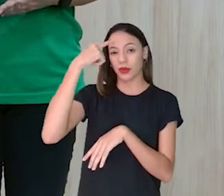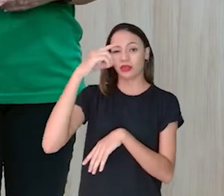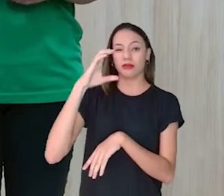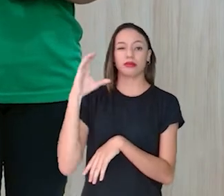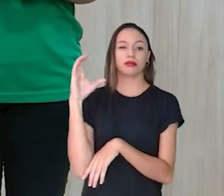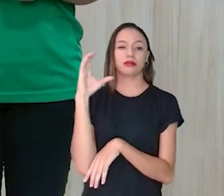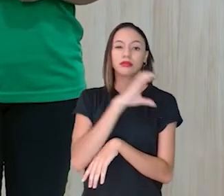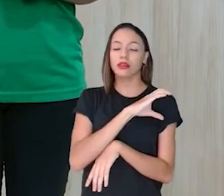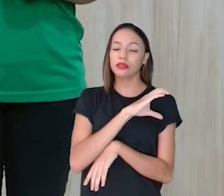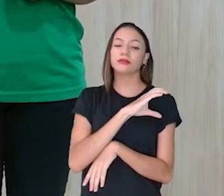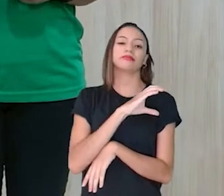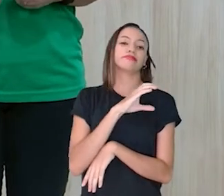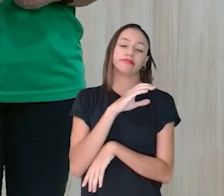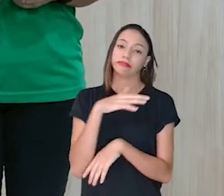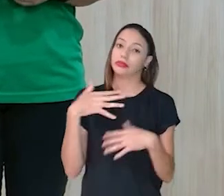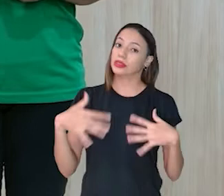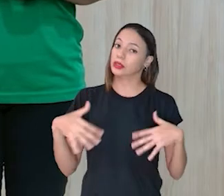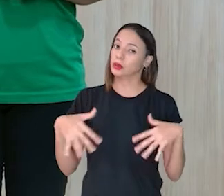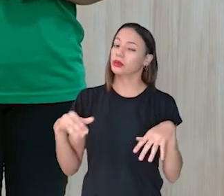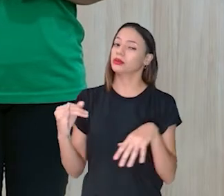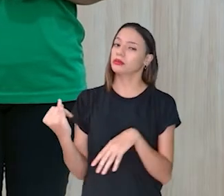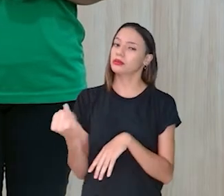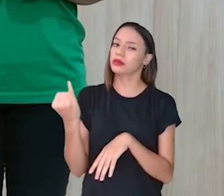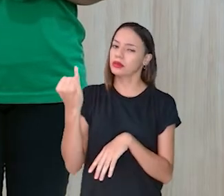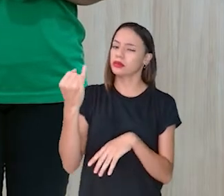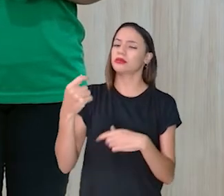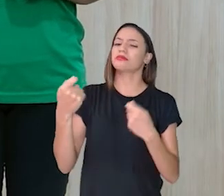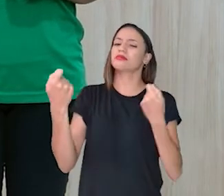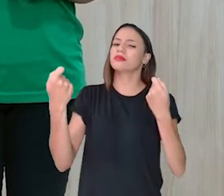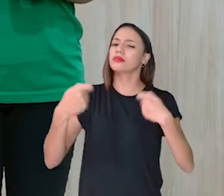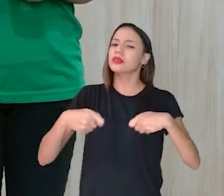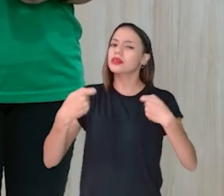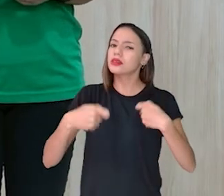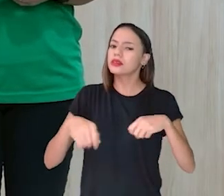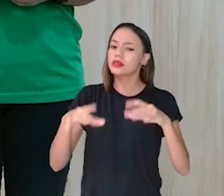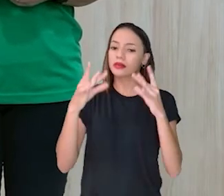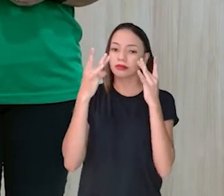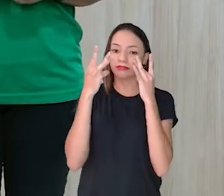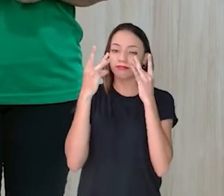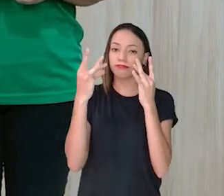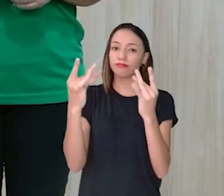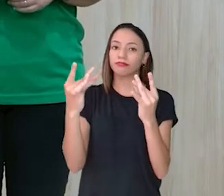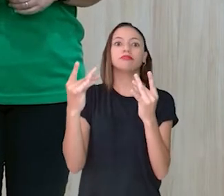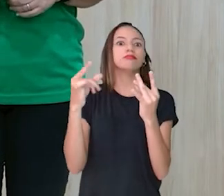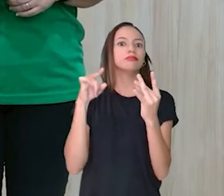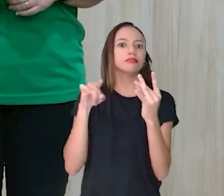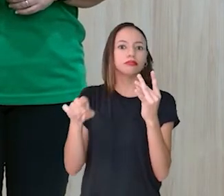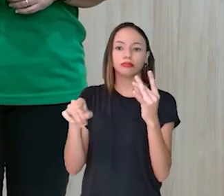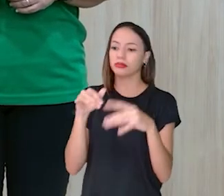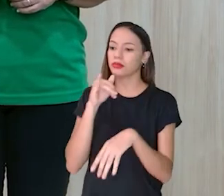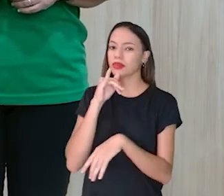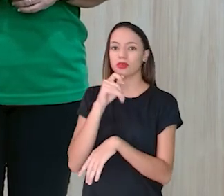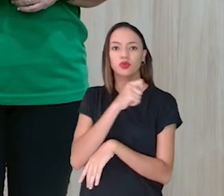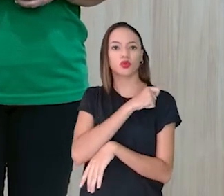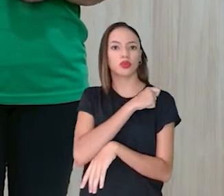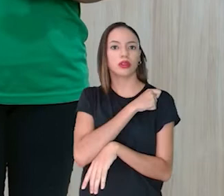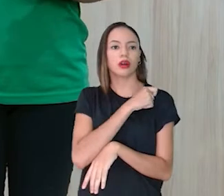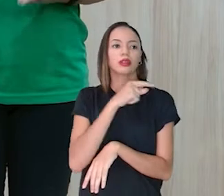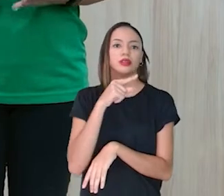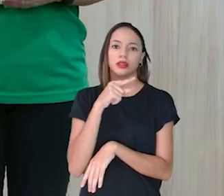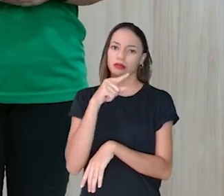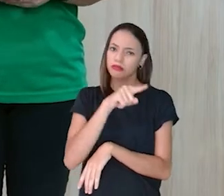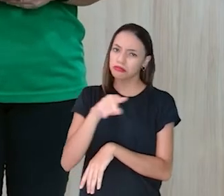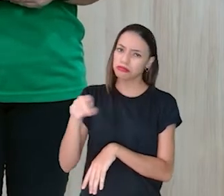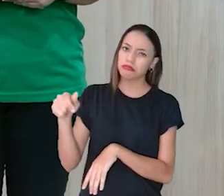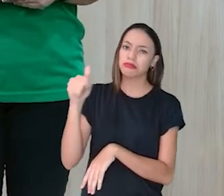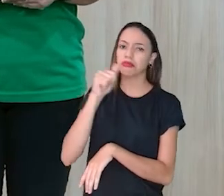acelerado é um ponto importante que nós devemos ter atenção quando recebemos nossos estudantes. Você, pai e